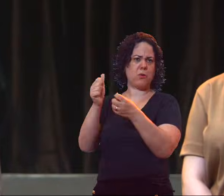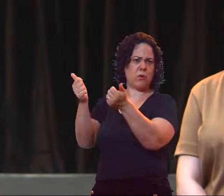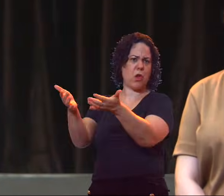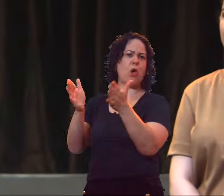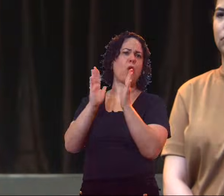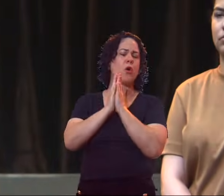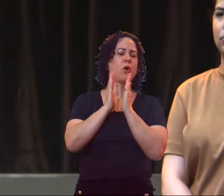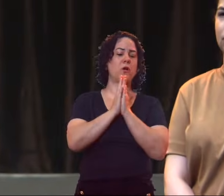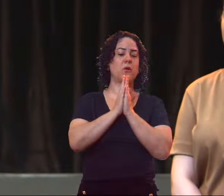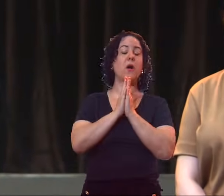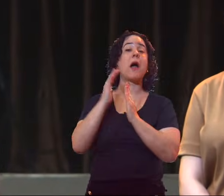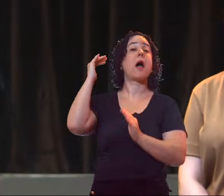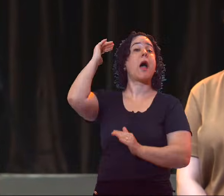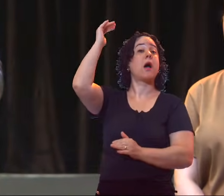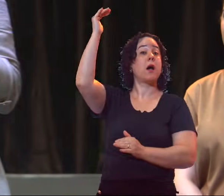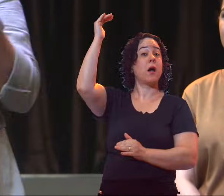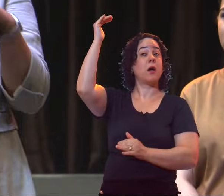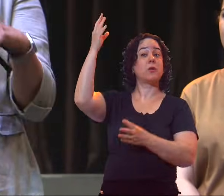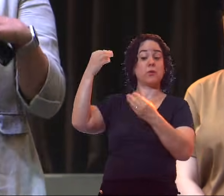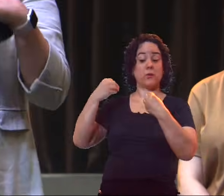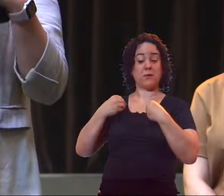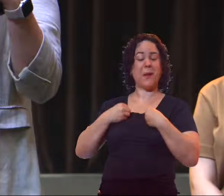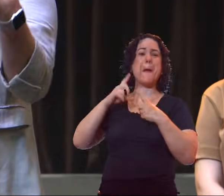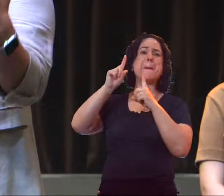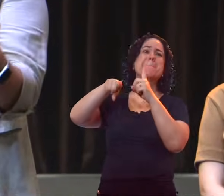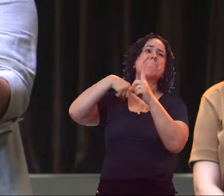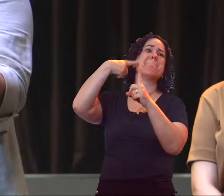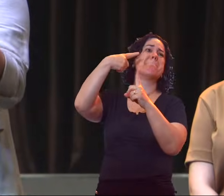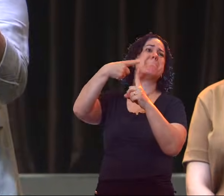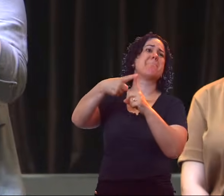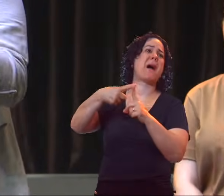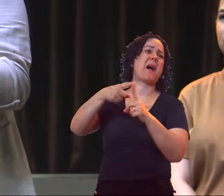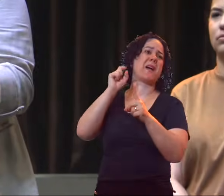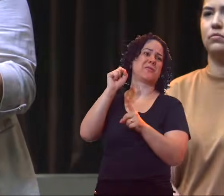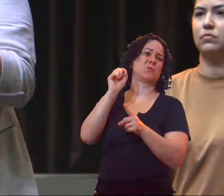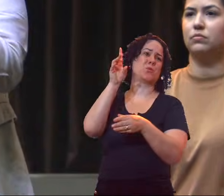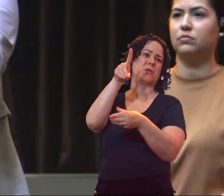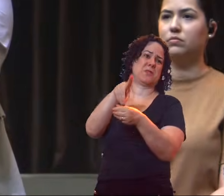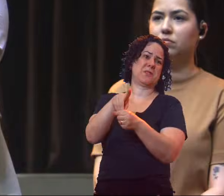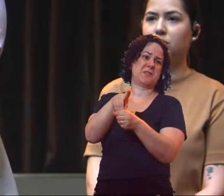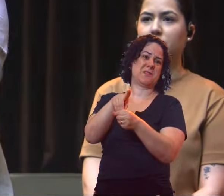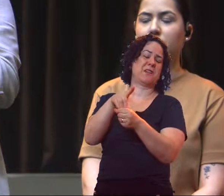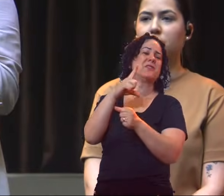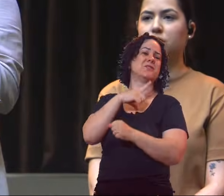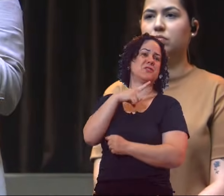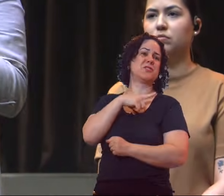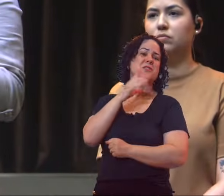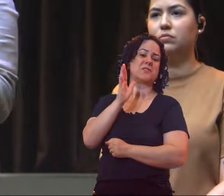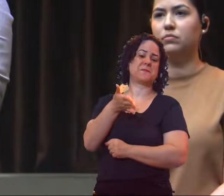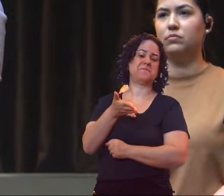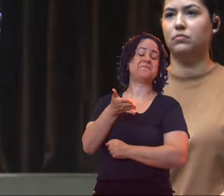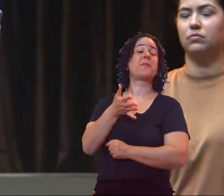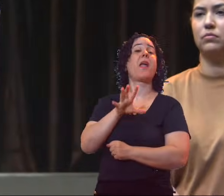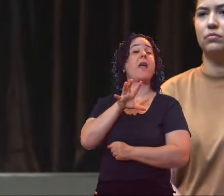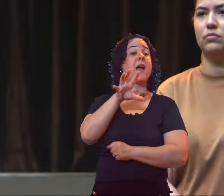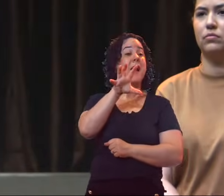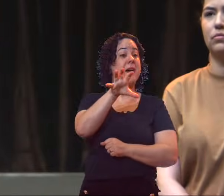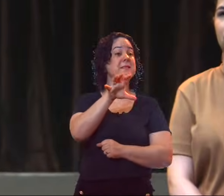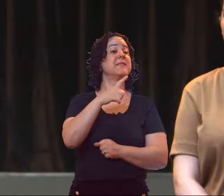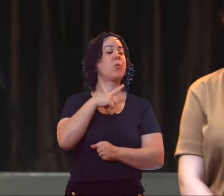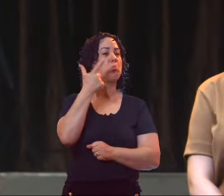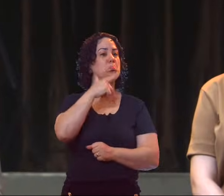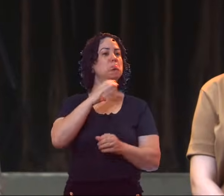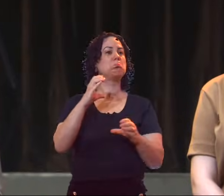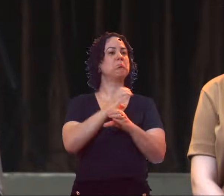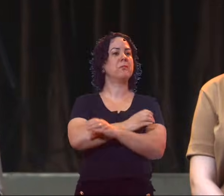orou. Esse adulto deu muito mais do que o dízimo que ela tinha dado. E assim ela completou para